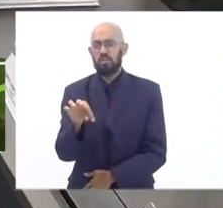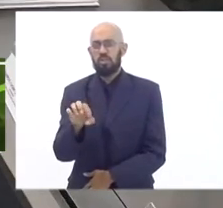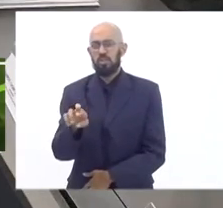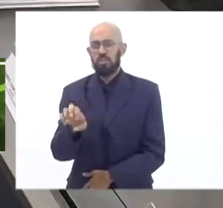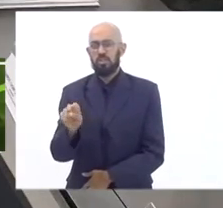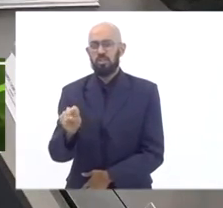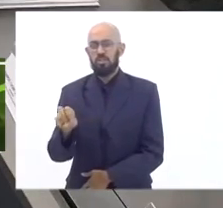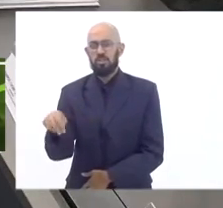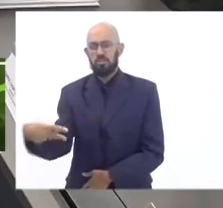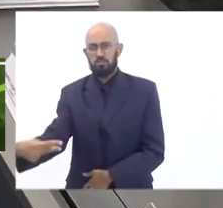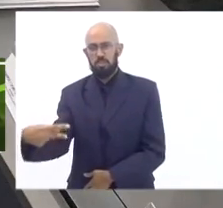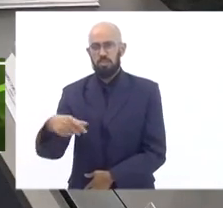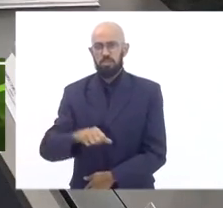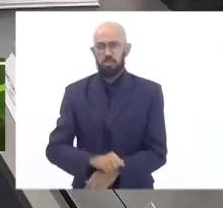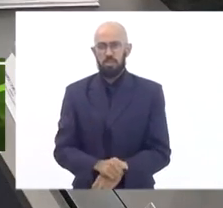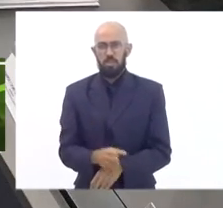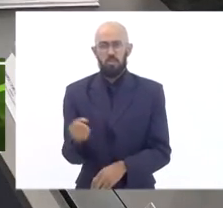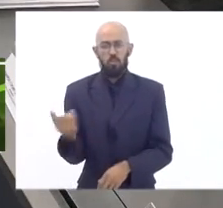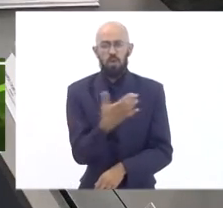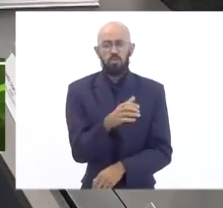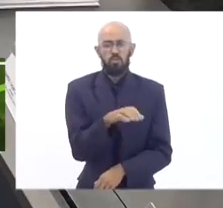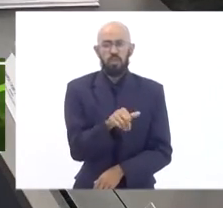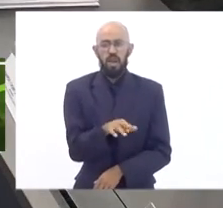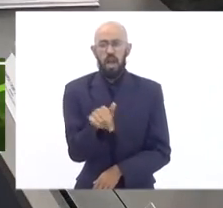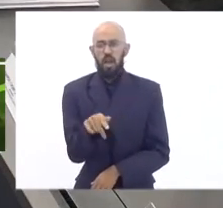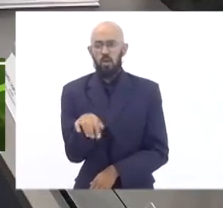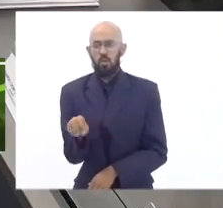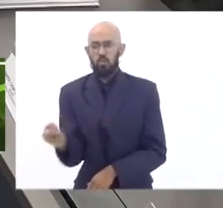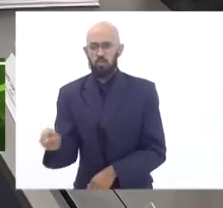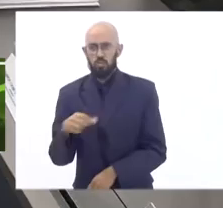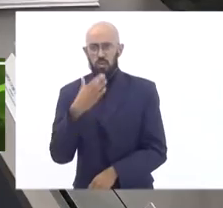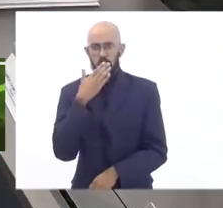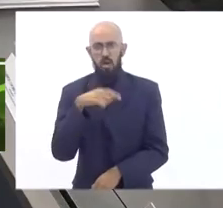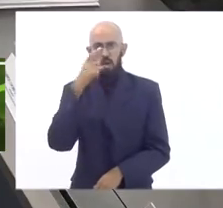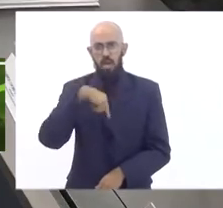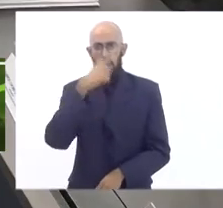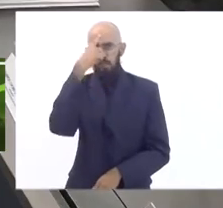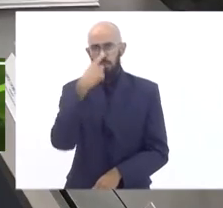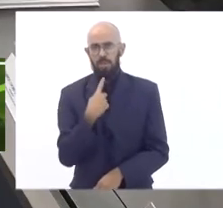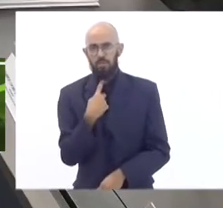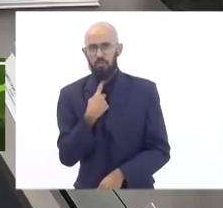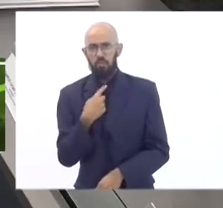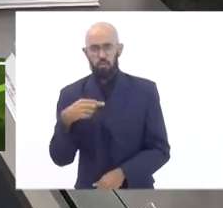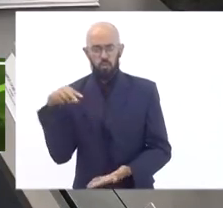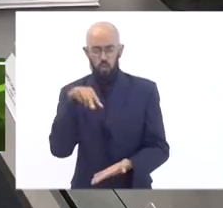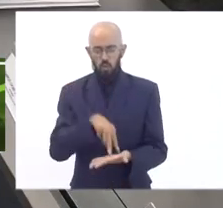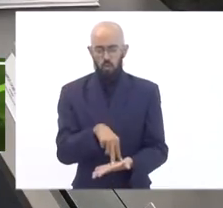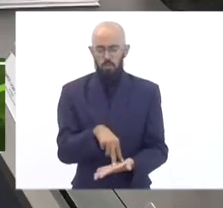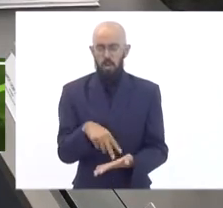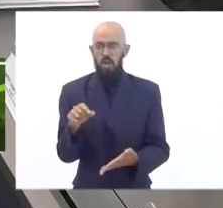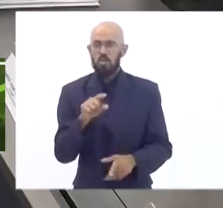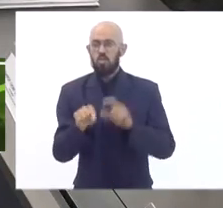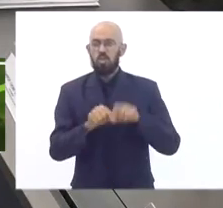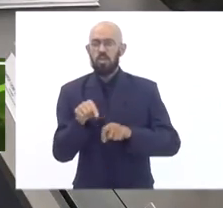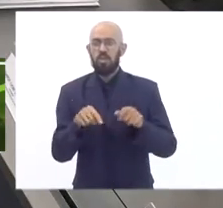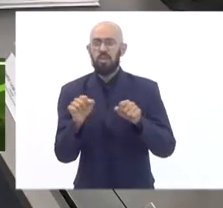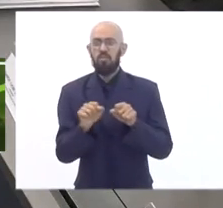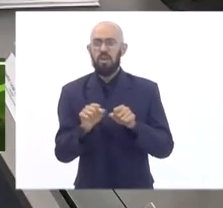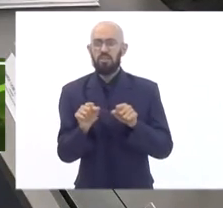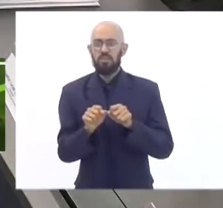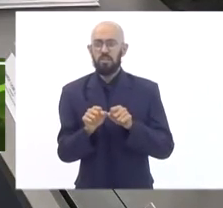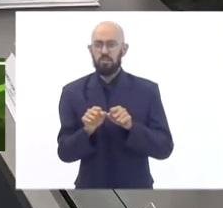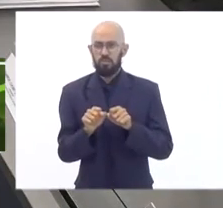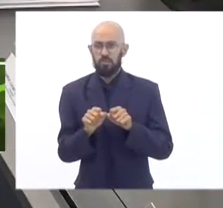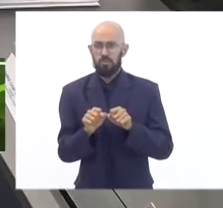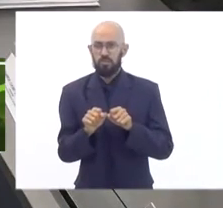Quantos cargos em comissão são ocupados? Qual o perfil técnico desses indivíduos que ocupam esses cargos? E o que está fazendo efetivamente? Quantos